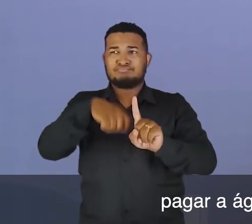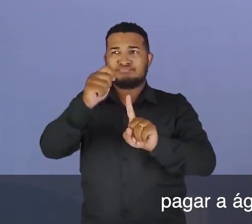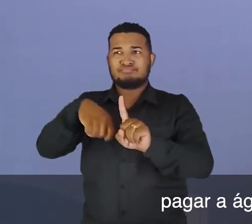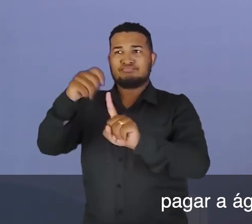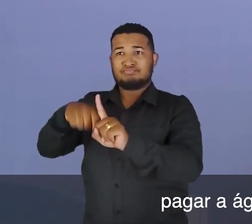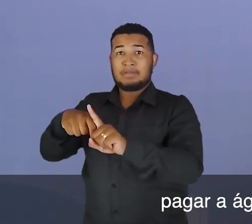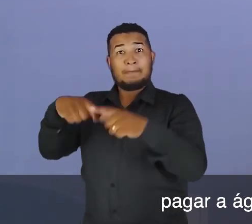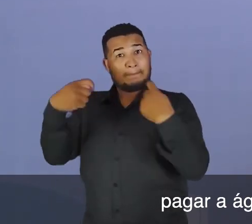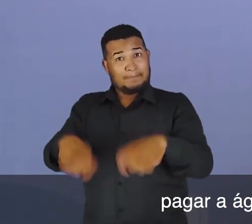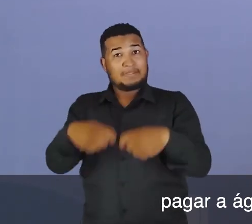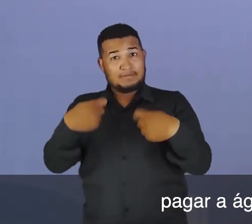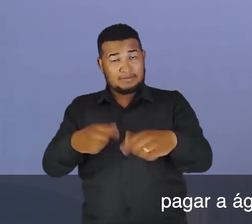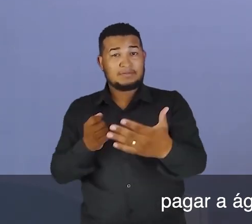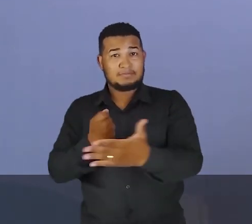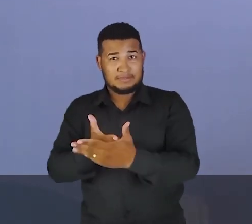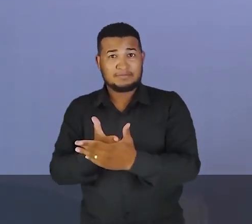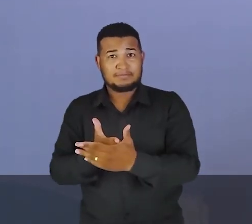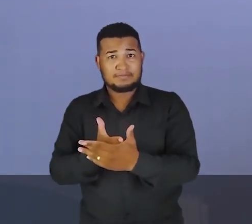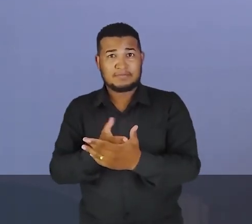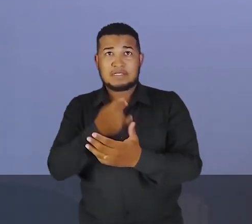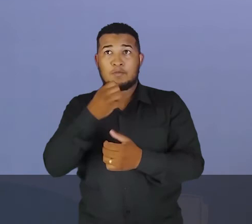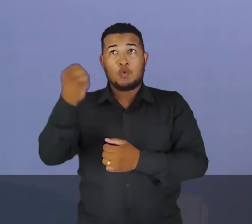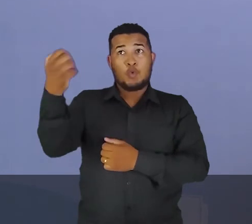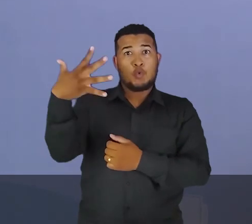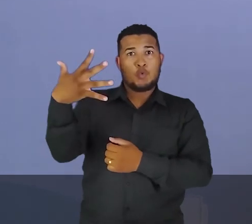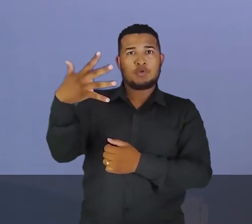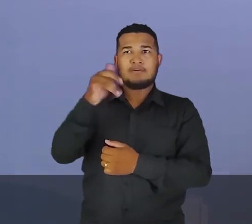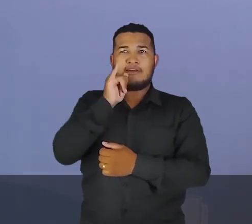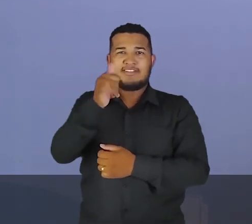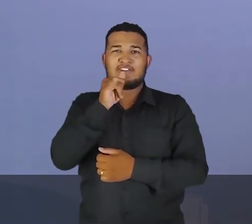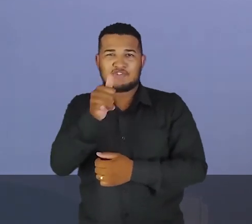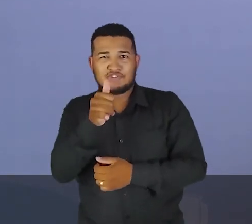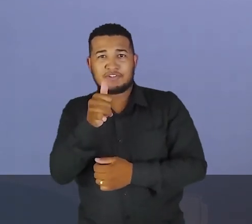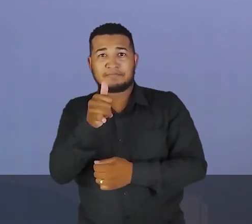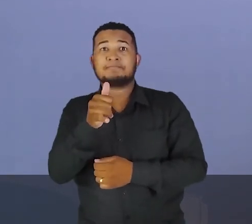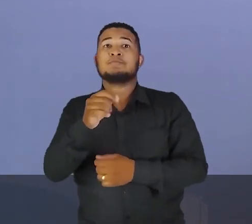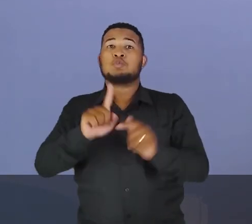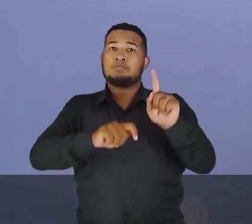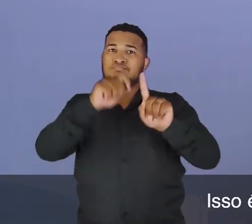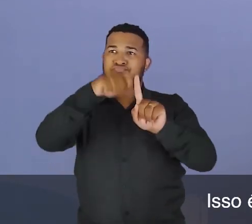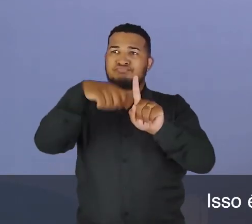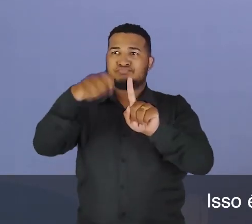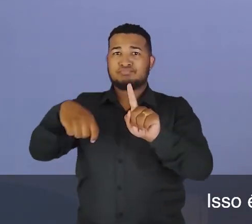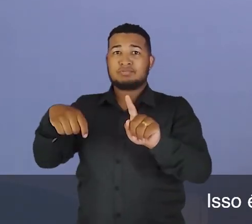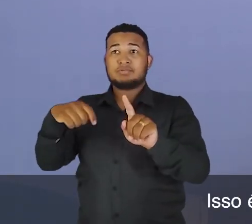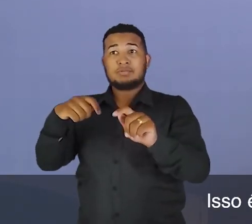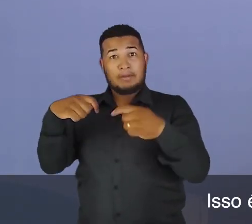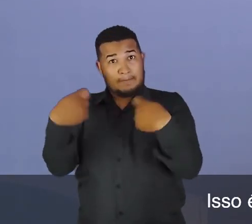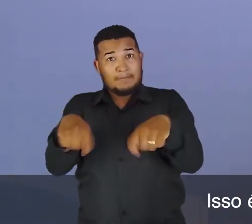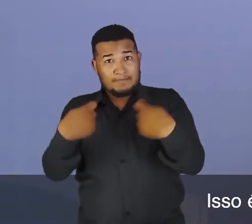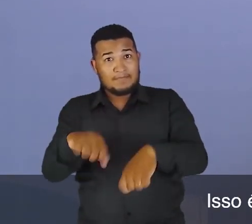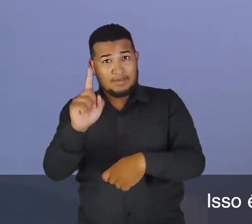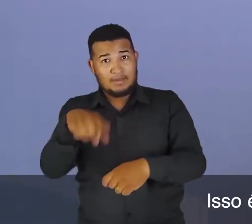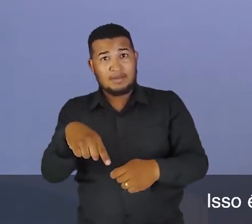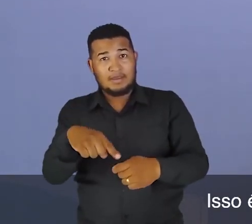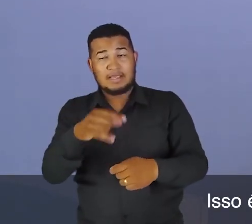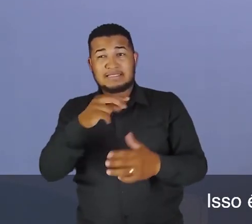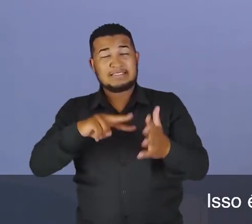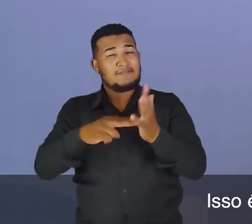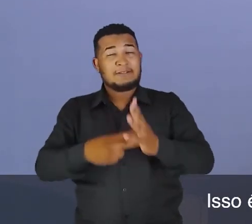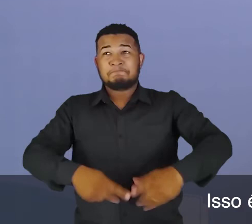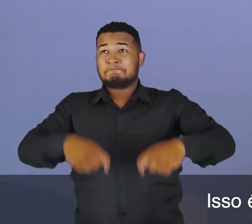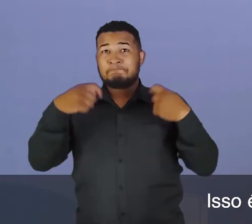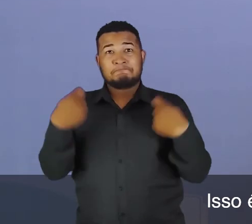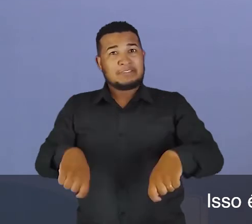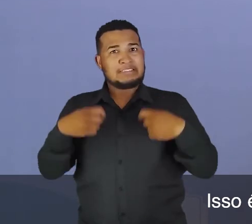É necessário pagar. É necessário pagar a luz, a energia, todos os meses. Isso é necessário, é